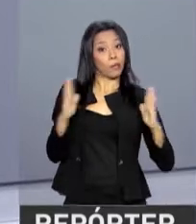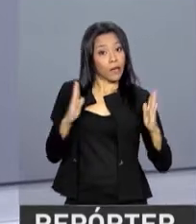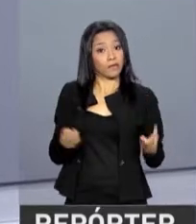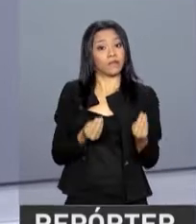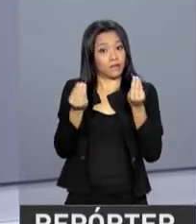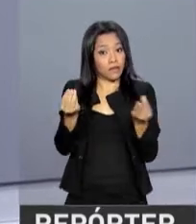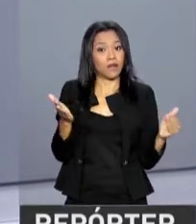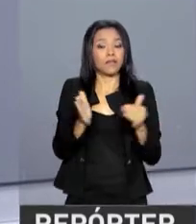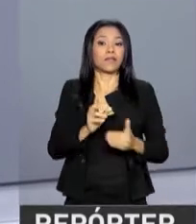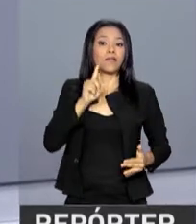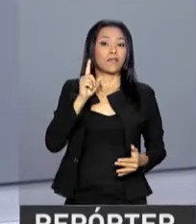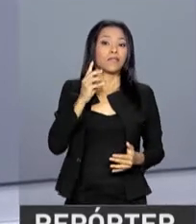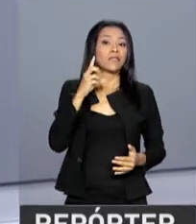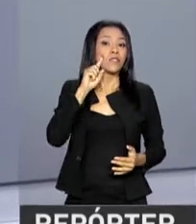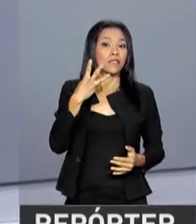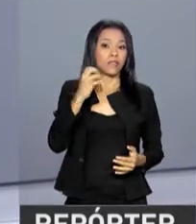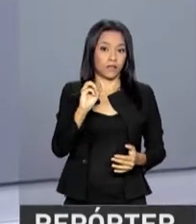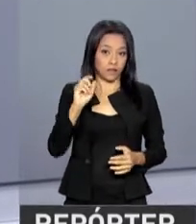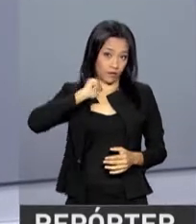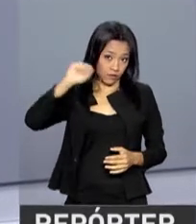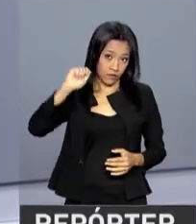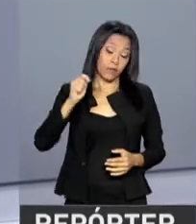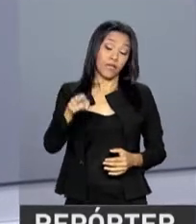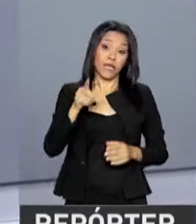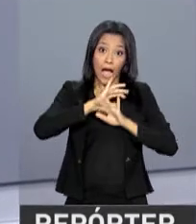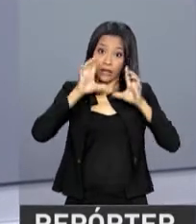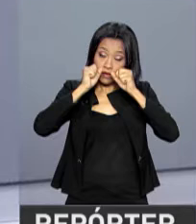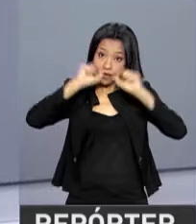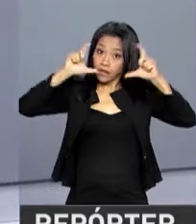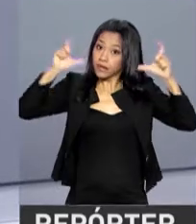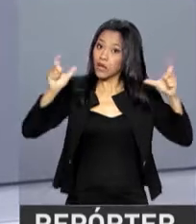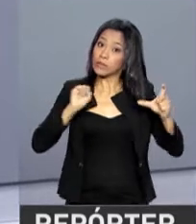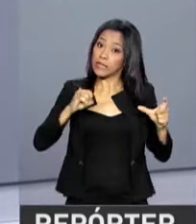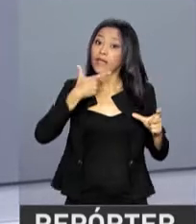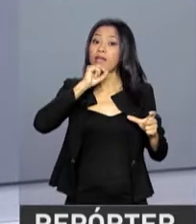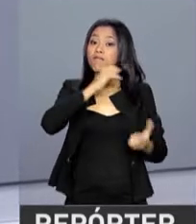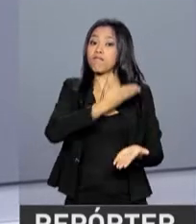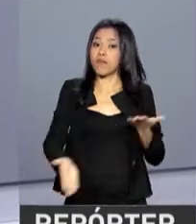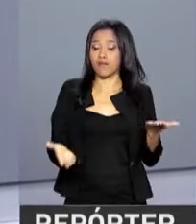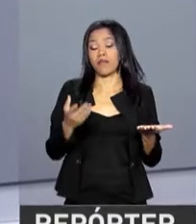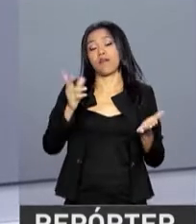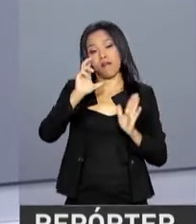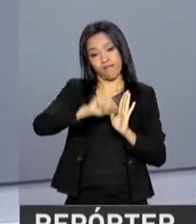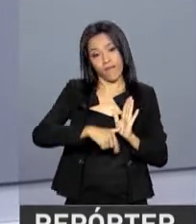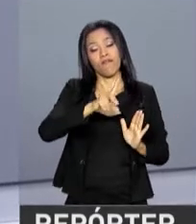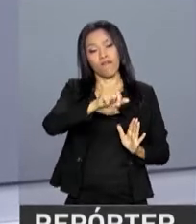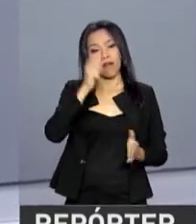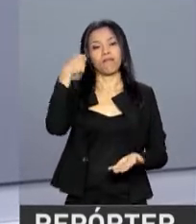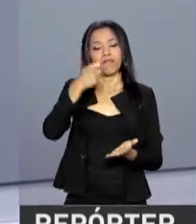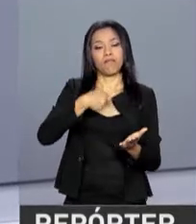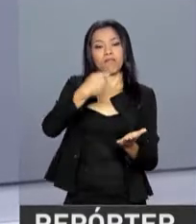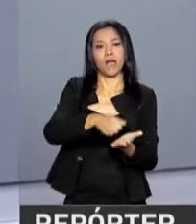vai até 30 de abril a receita alerta que os contribuintes que perderem o prazo estarão sujeitos ao pagamento de multa